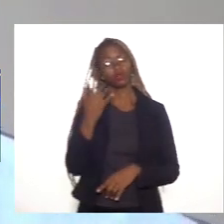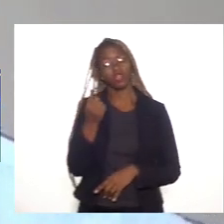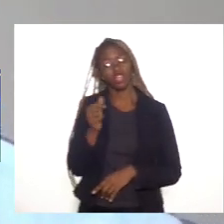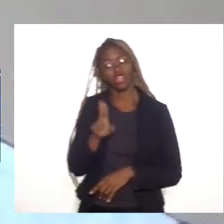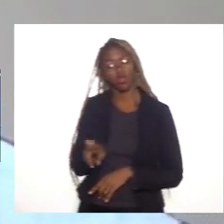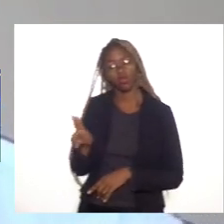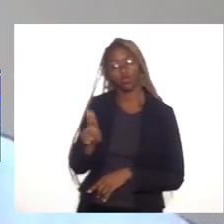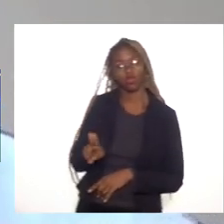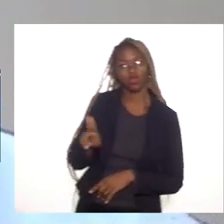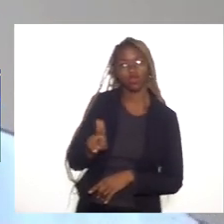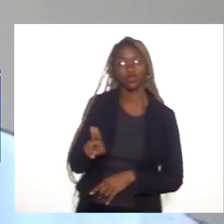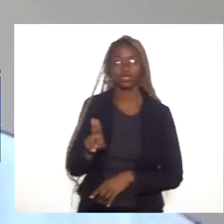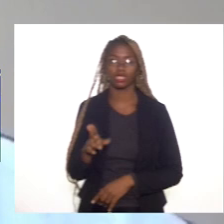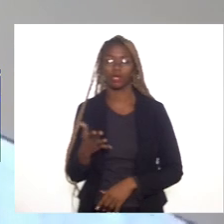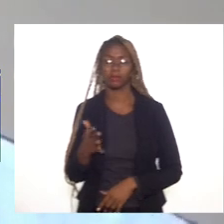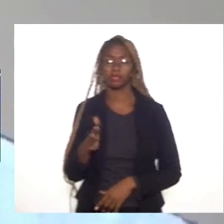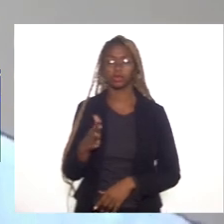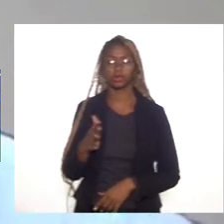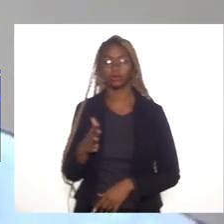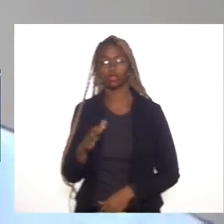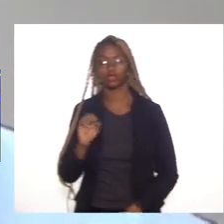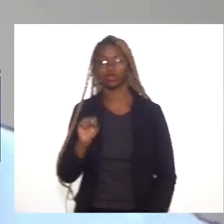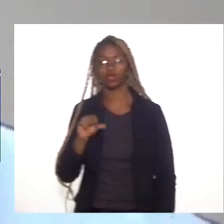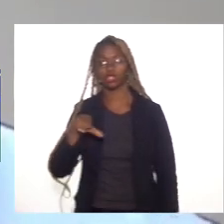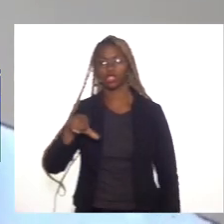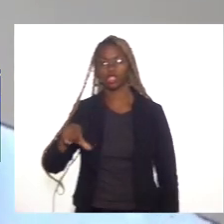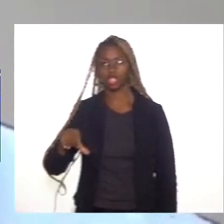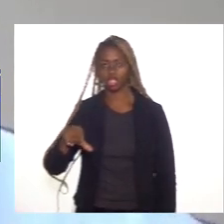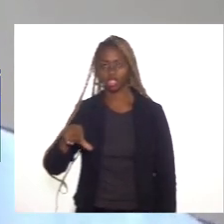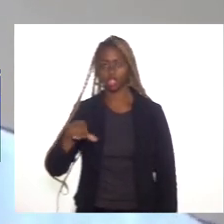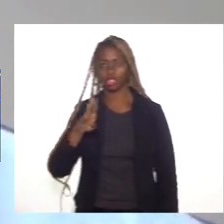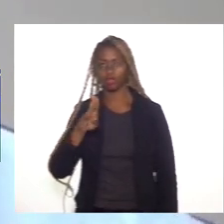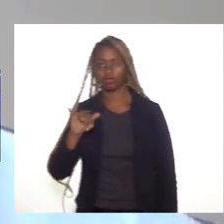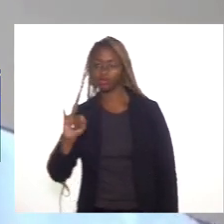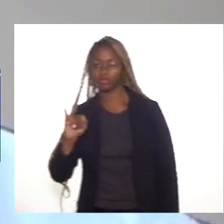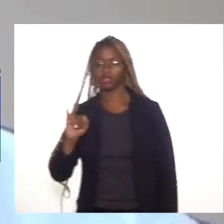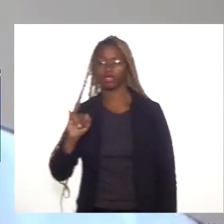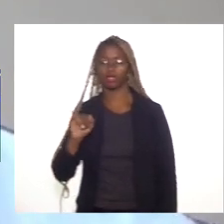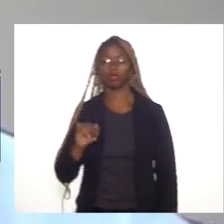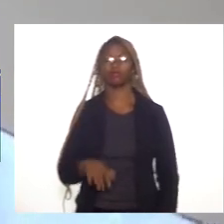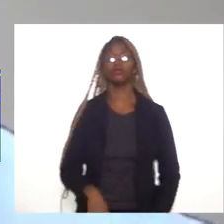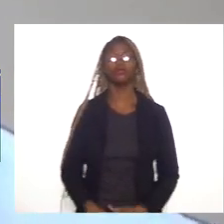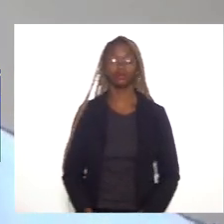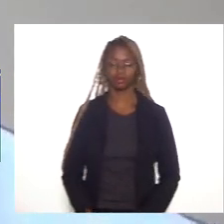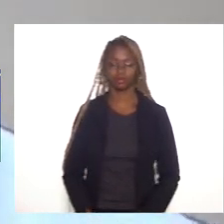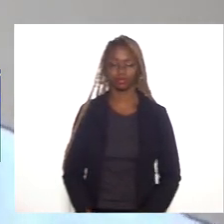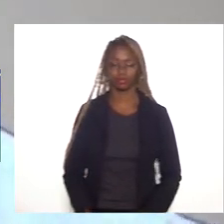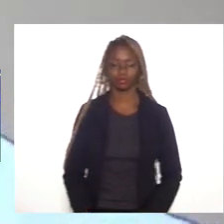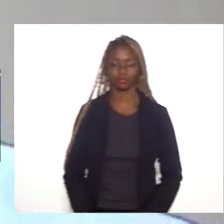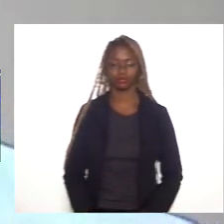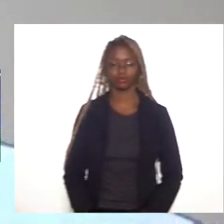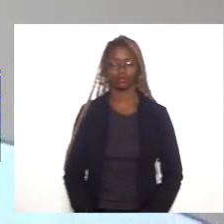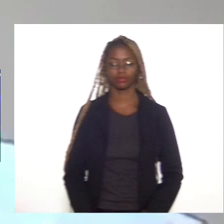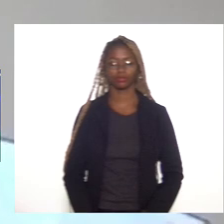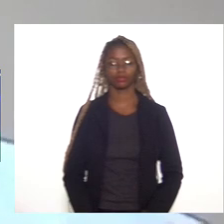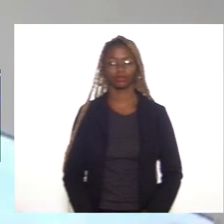da ordem de 89 bilhões e 504 bilhões de reais e alguns quebrados.